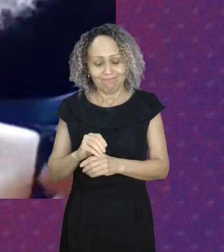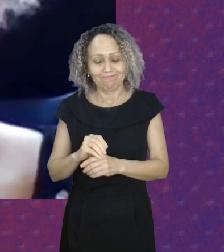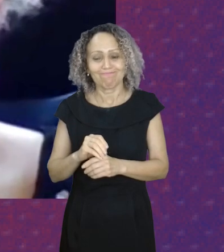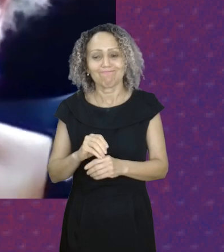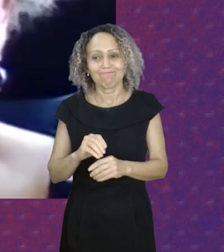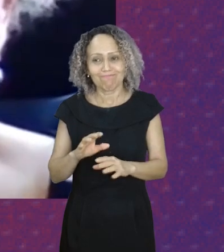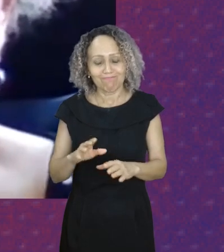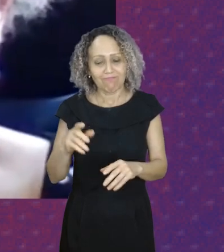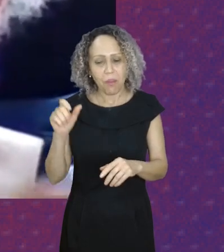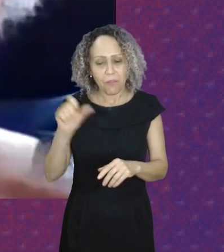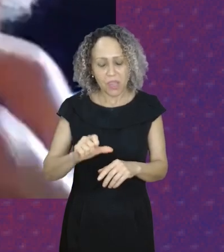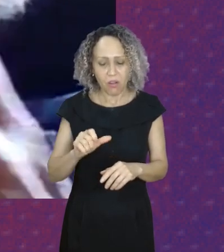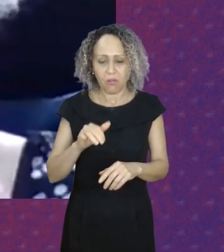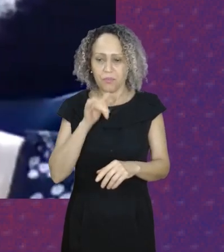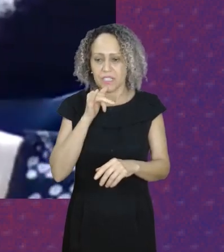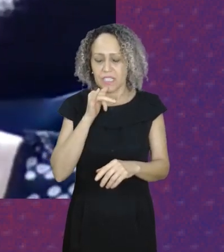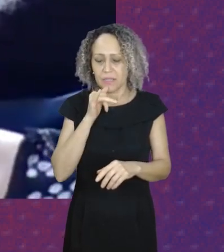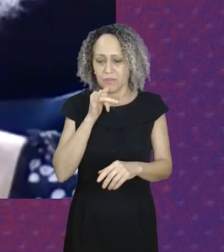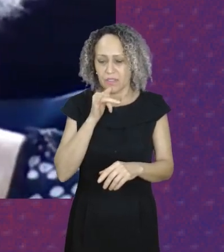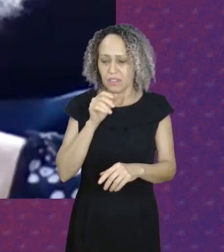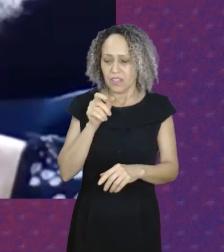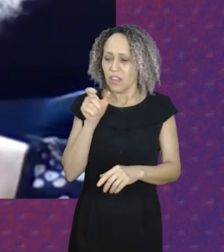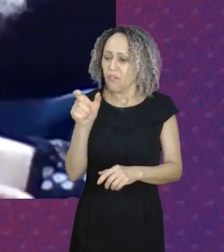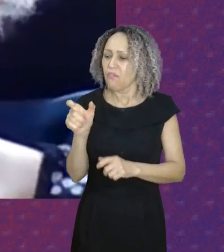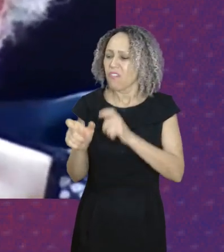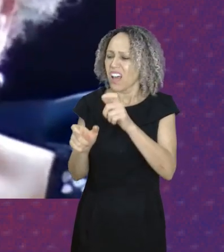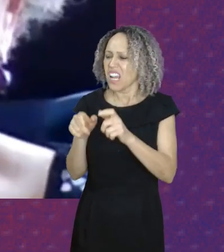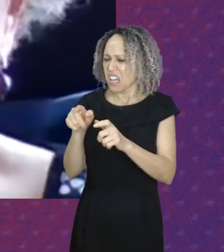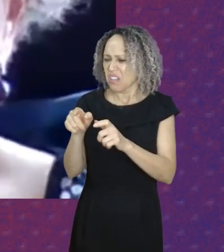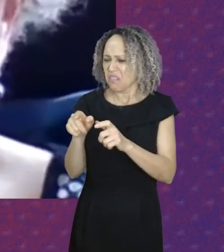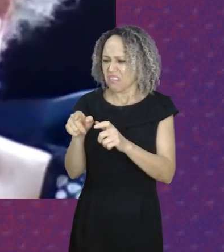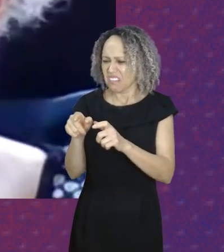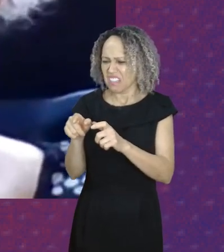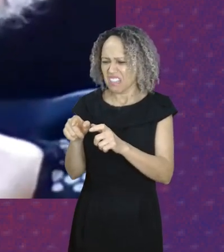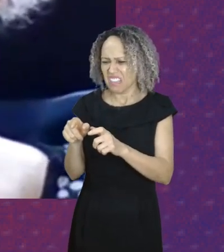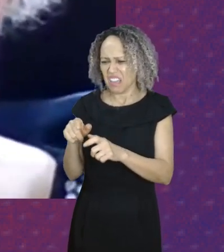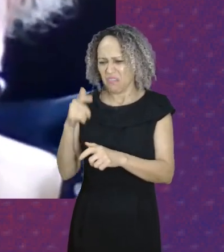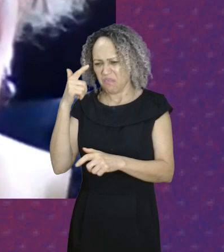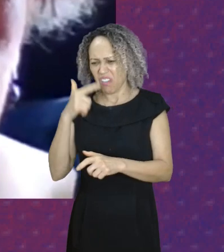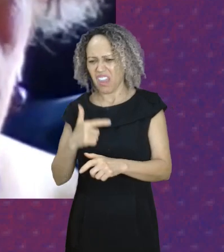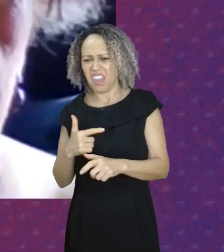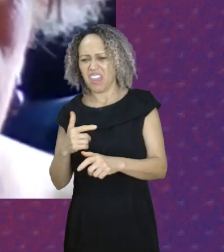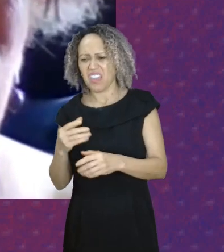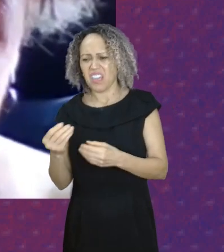se você não fizer isso, eu te bato, eu te